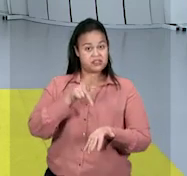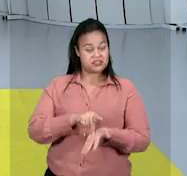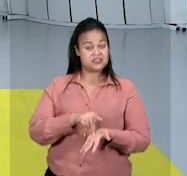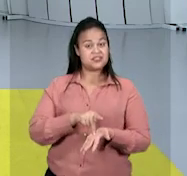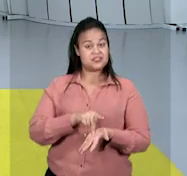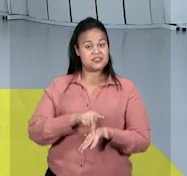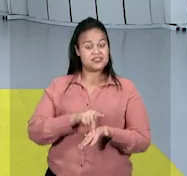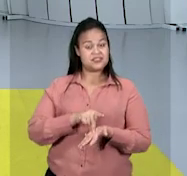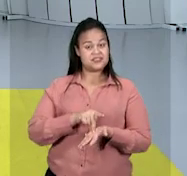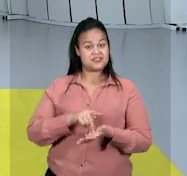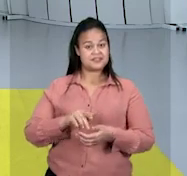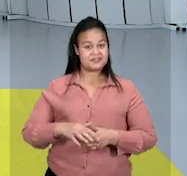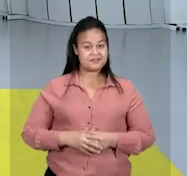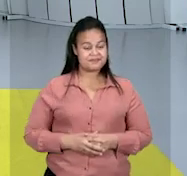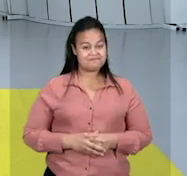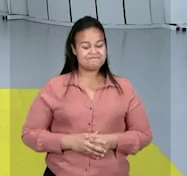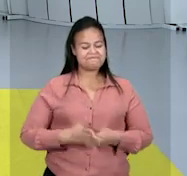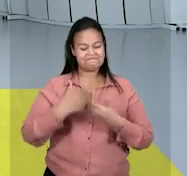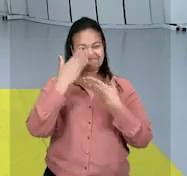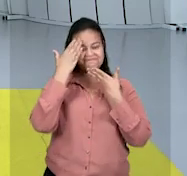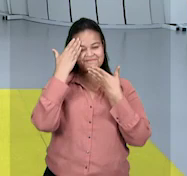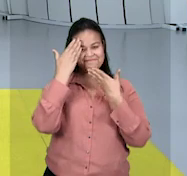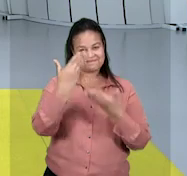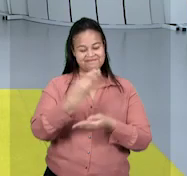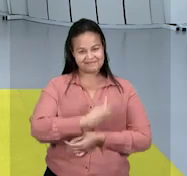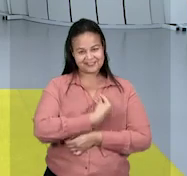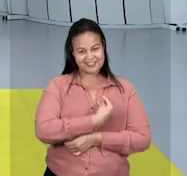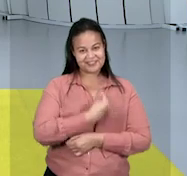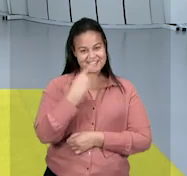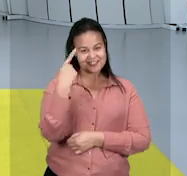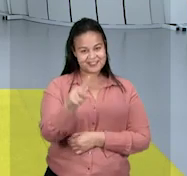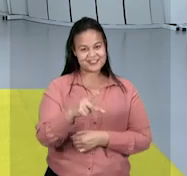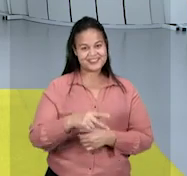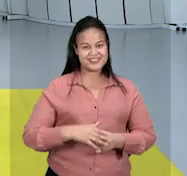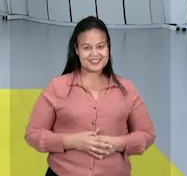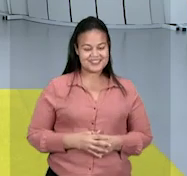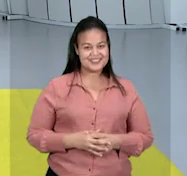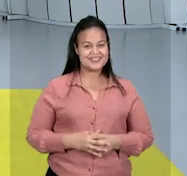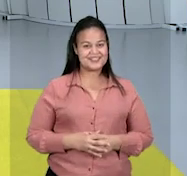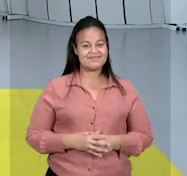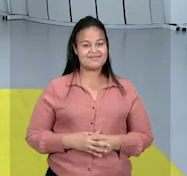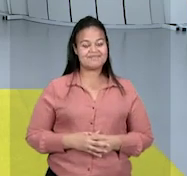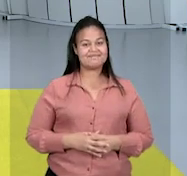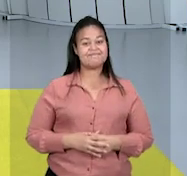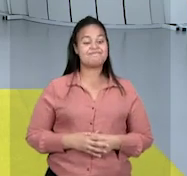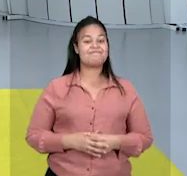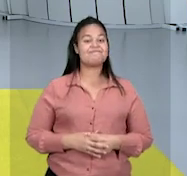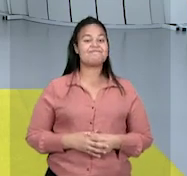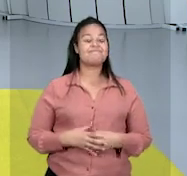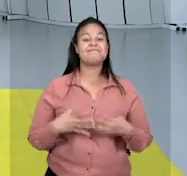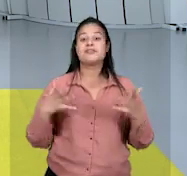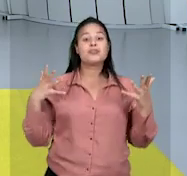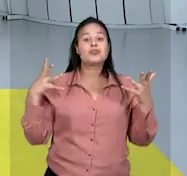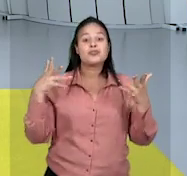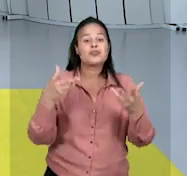esta realidade. Muito obrigado pela participação e